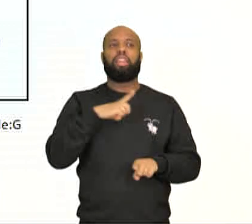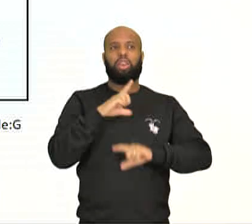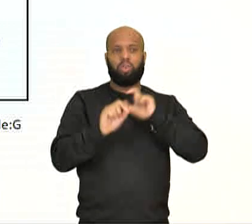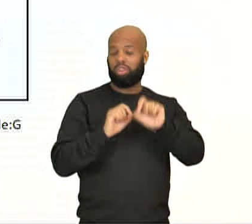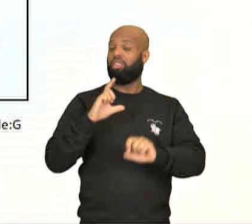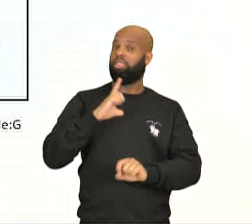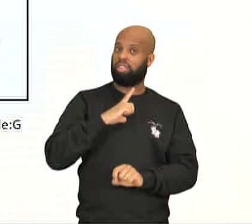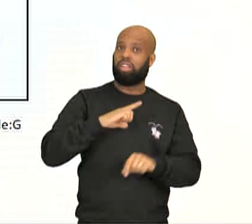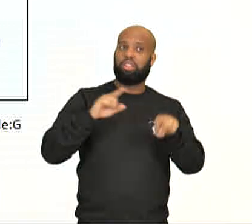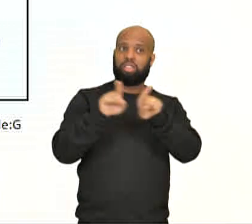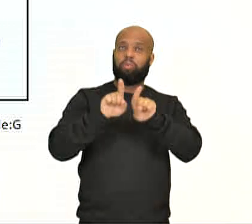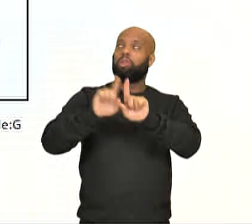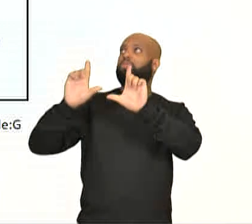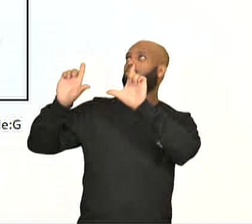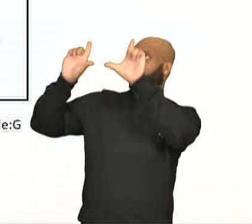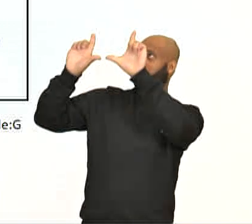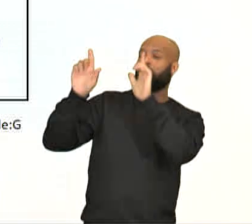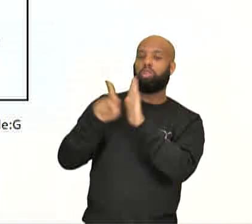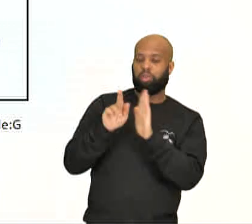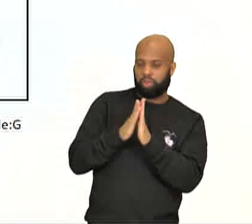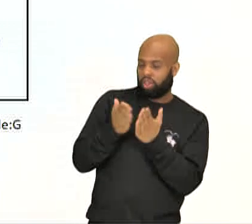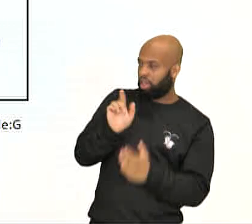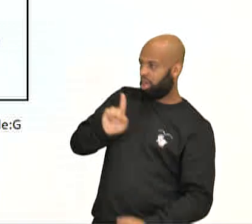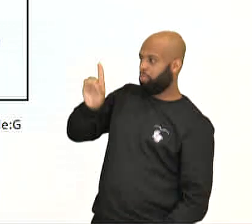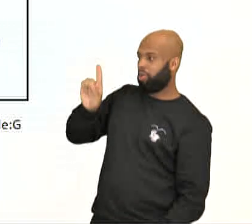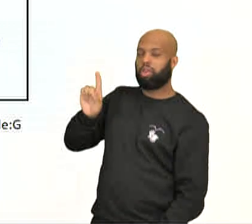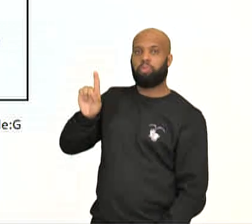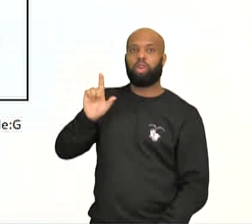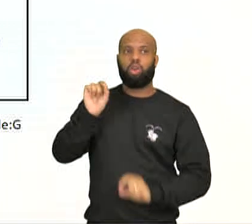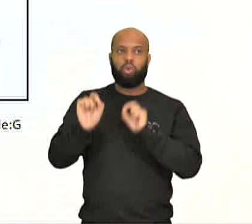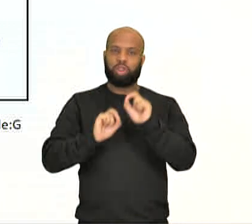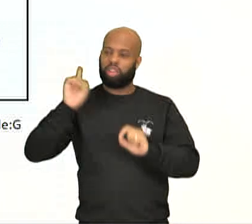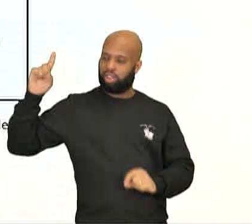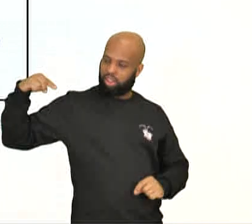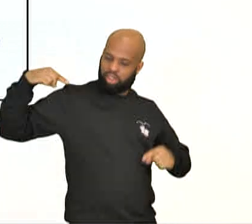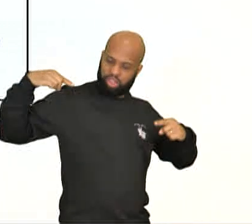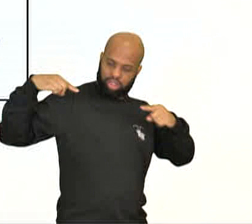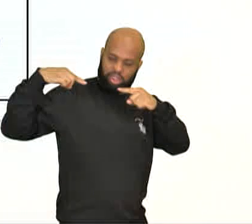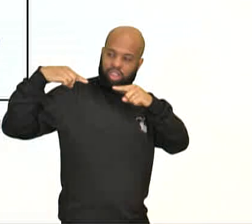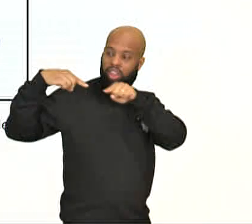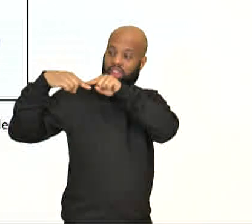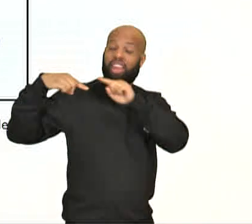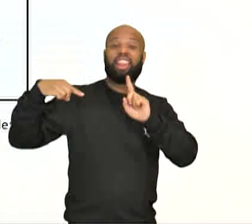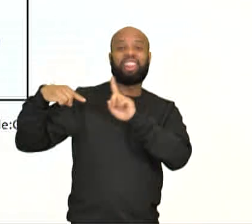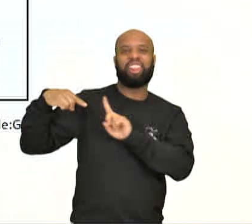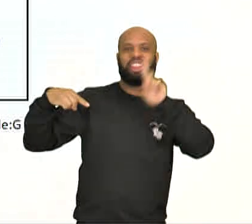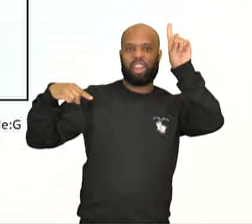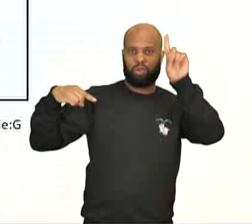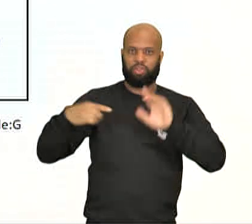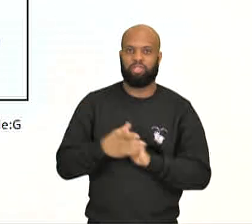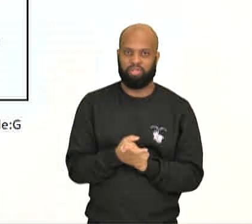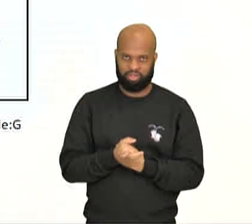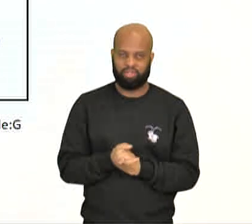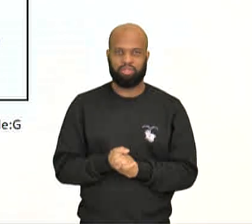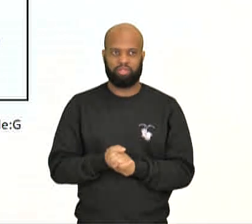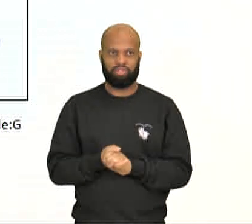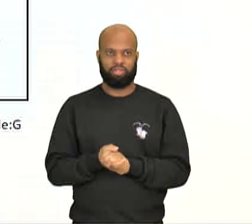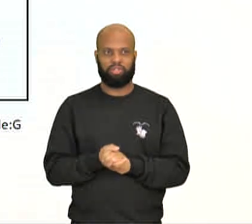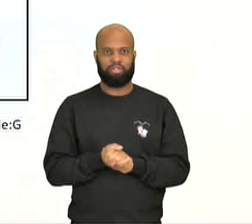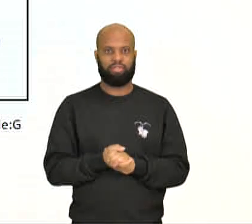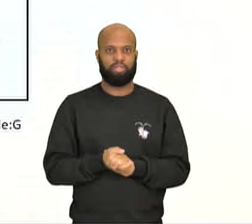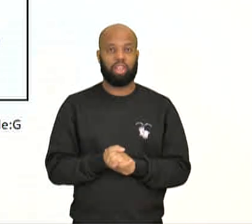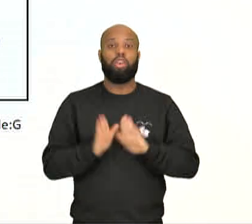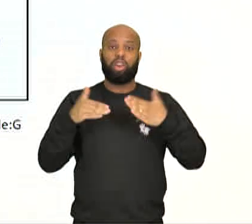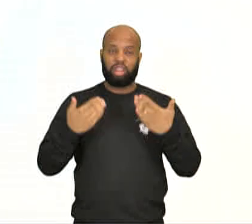tem essa cena bíblica retratando o dedo, o famoso dedo de Deus, né? O Criador, a sua criação,